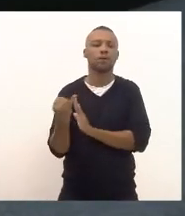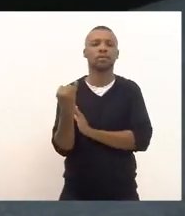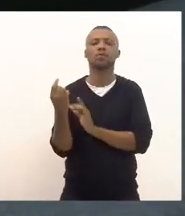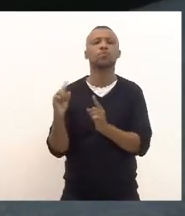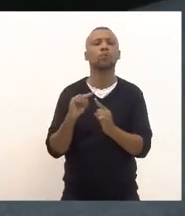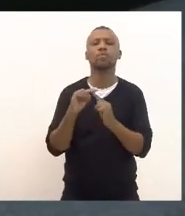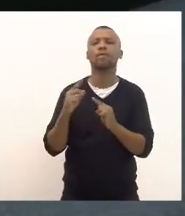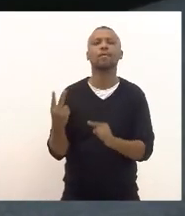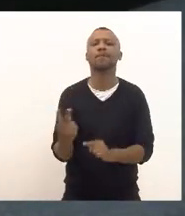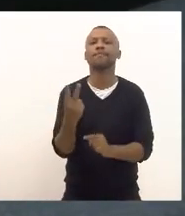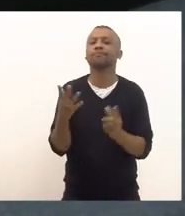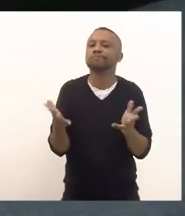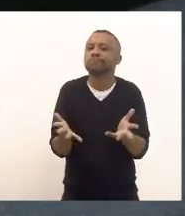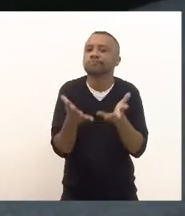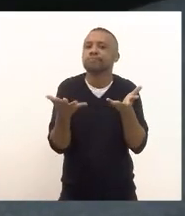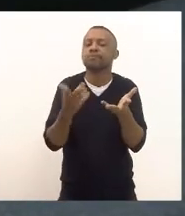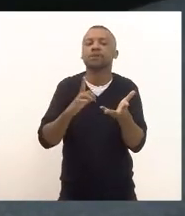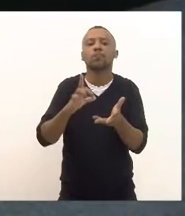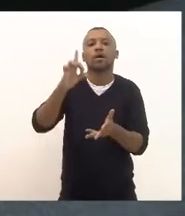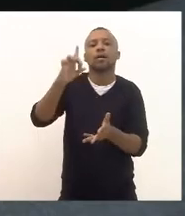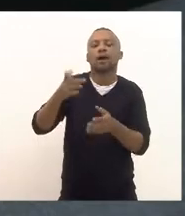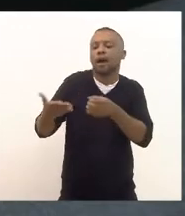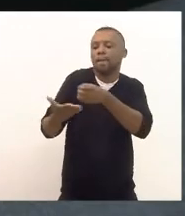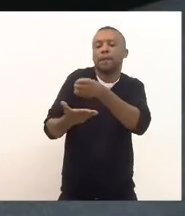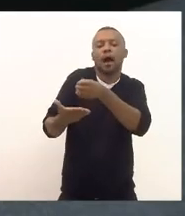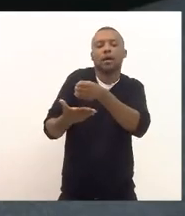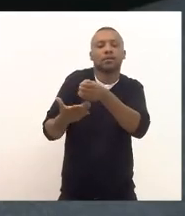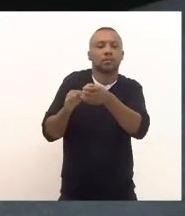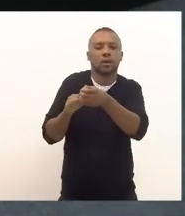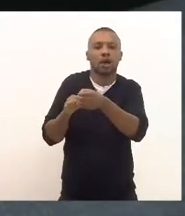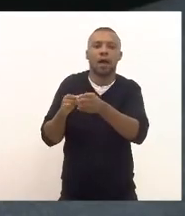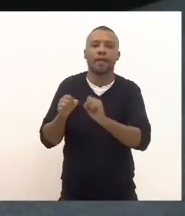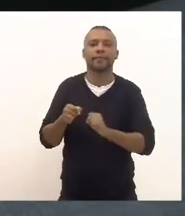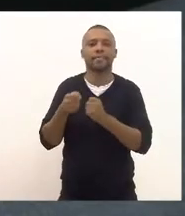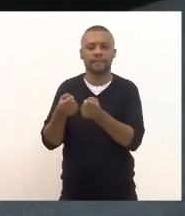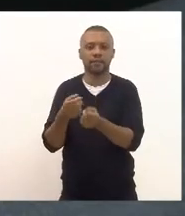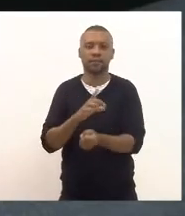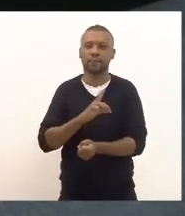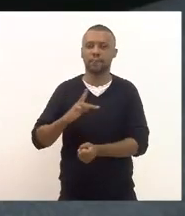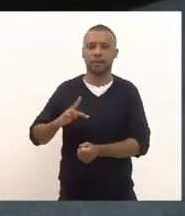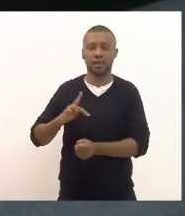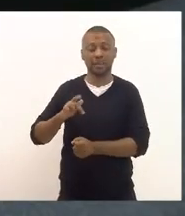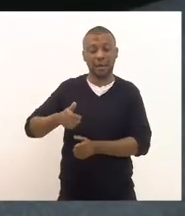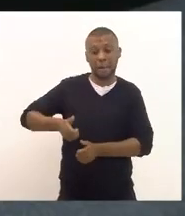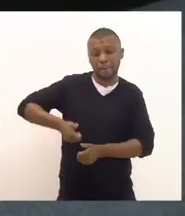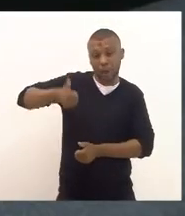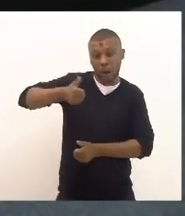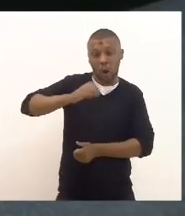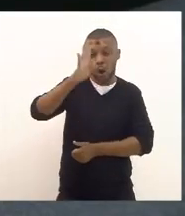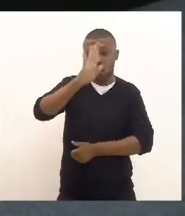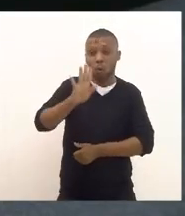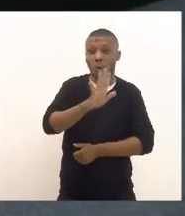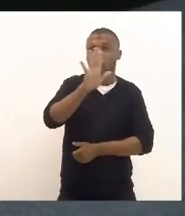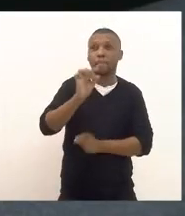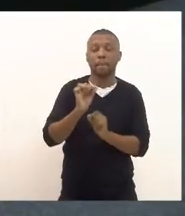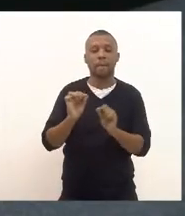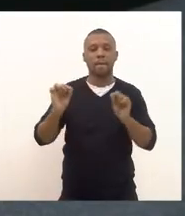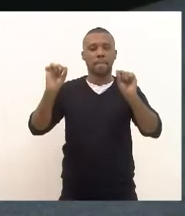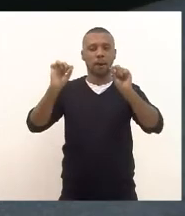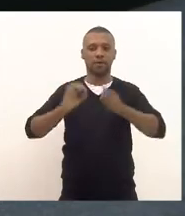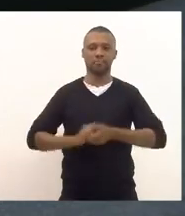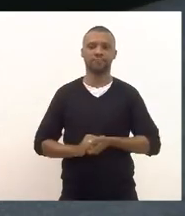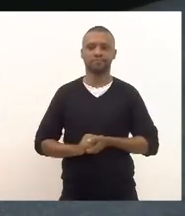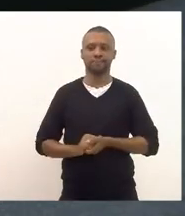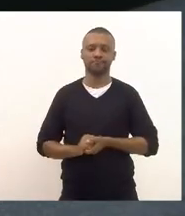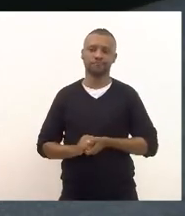que nós temos de fundamental que a defesa da nossa Defensoria Pública que é melhor do país eu só queria não